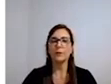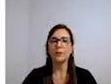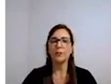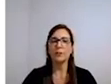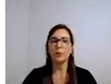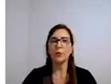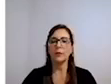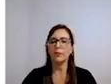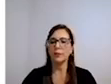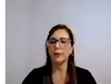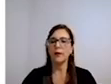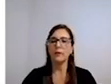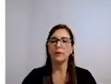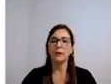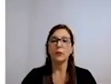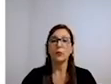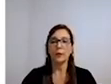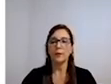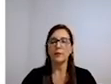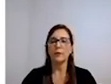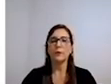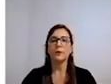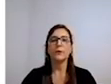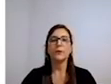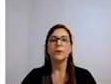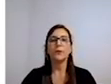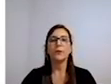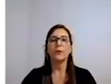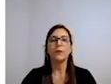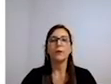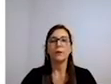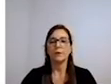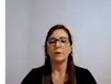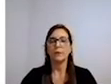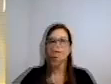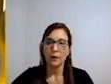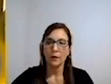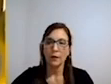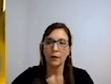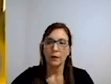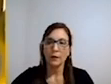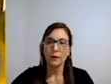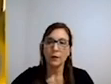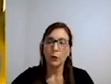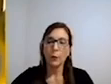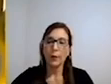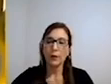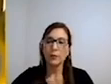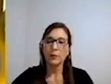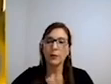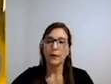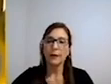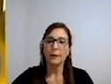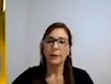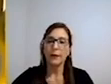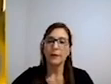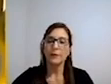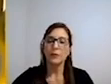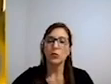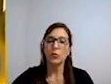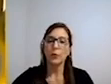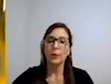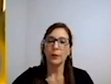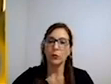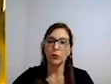disco pode gerar uma lesão. Então, o peso, né, da cabeça